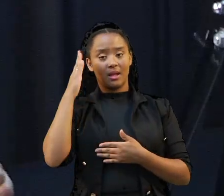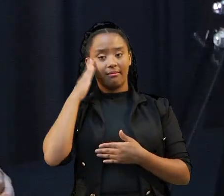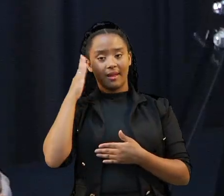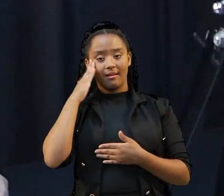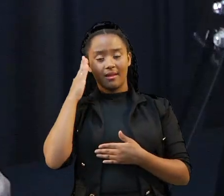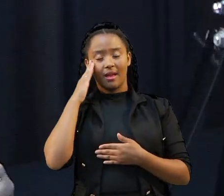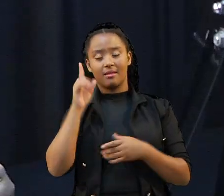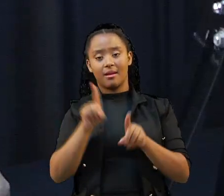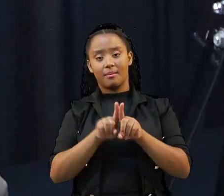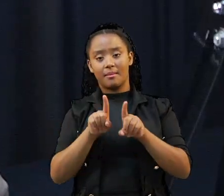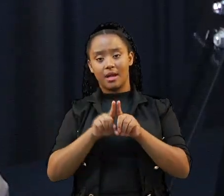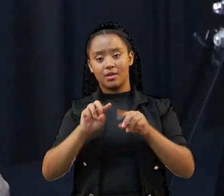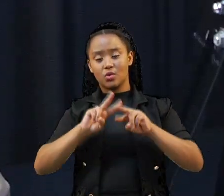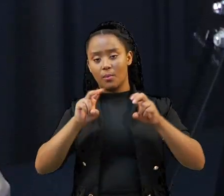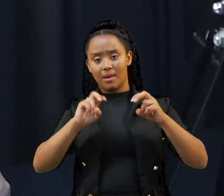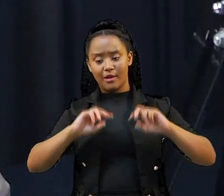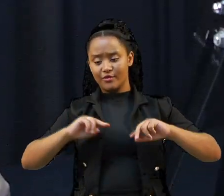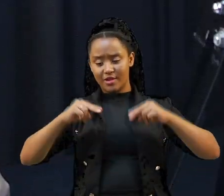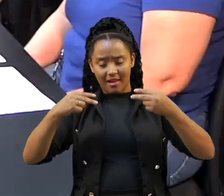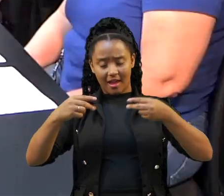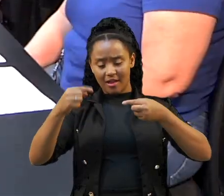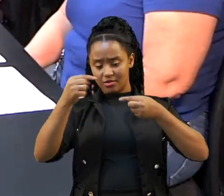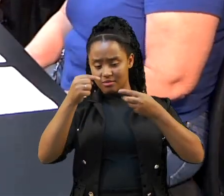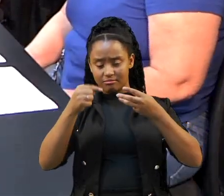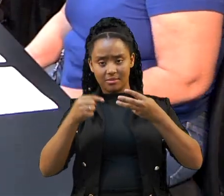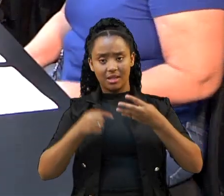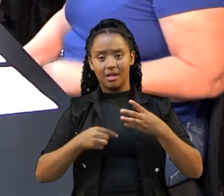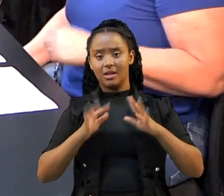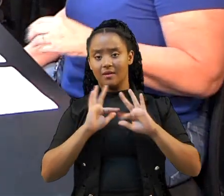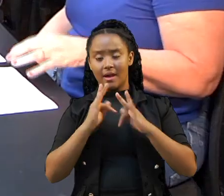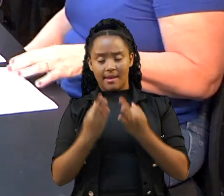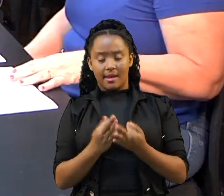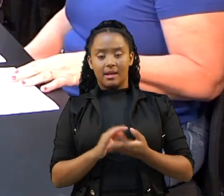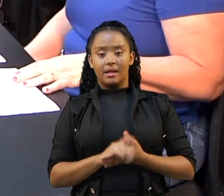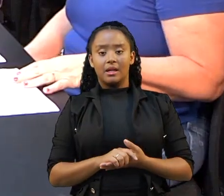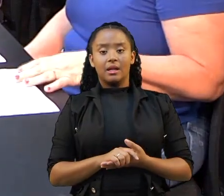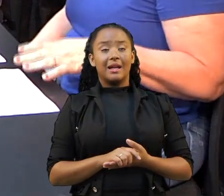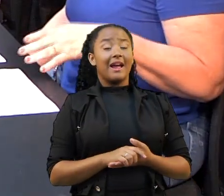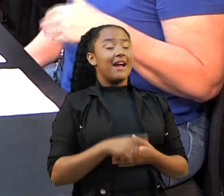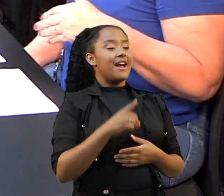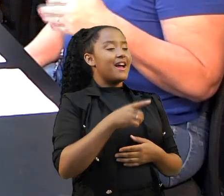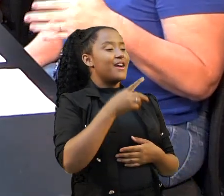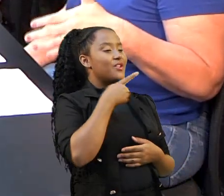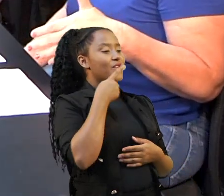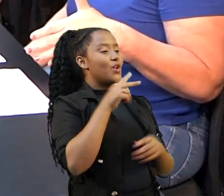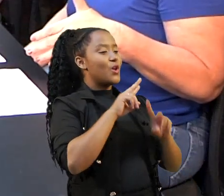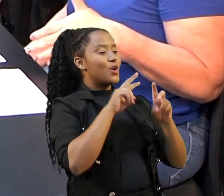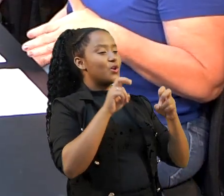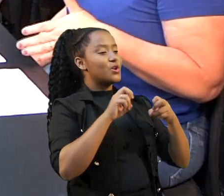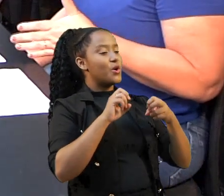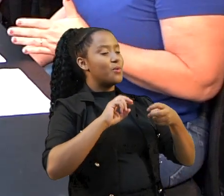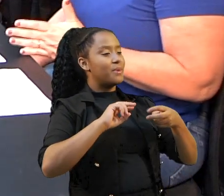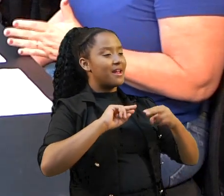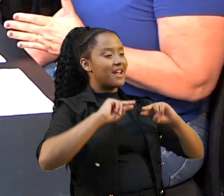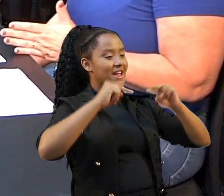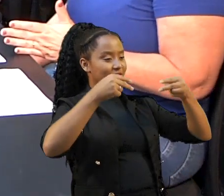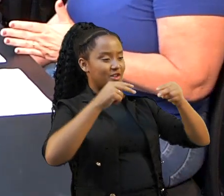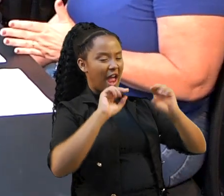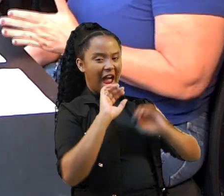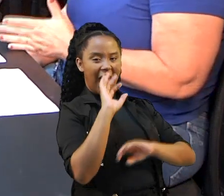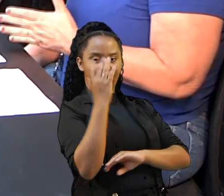para entender, sabe? Sim. E por falar nisso, na sua família, sua árvore genealógica,